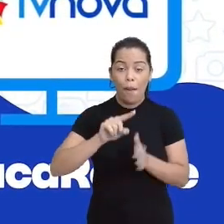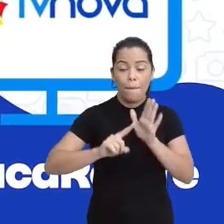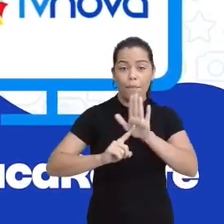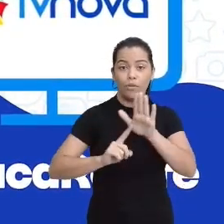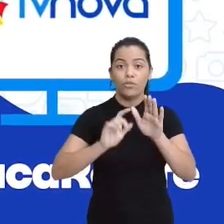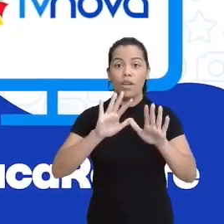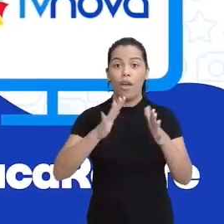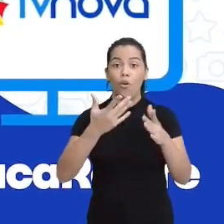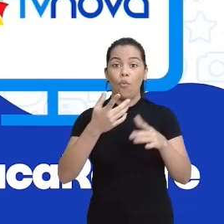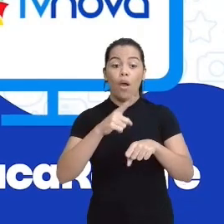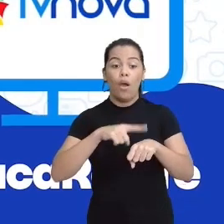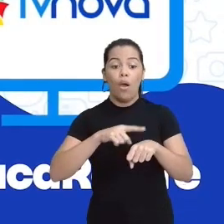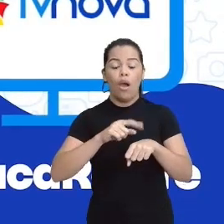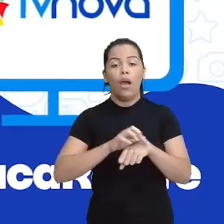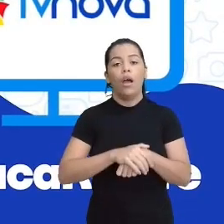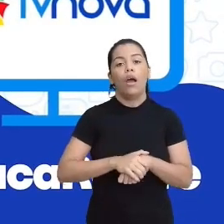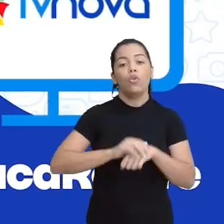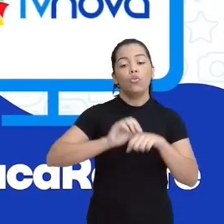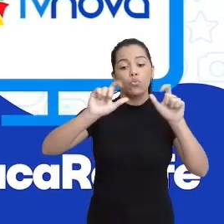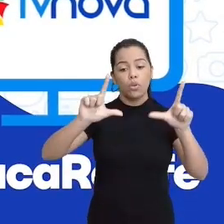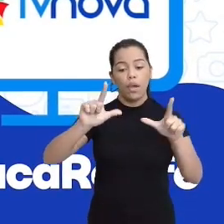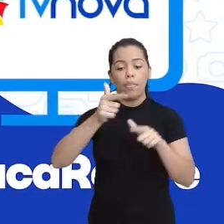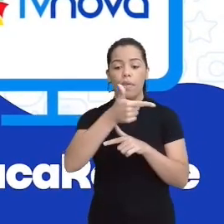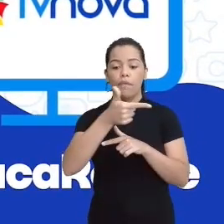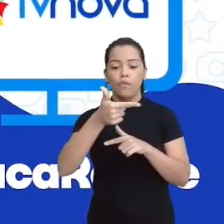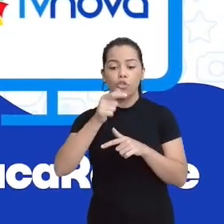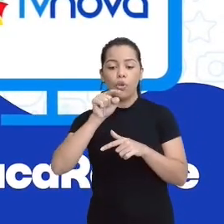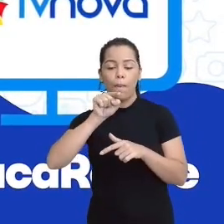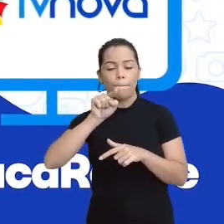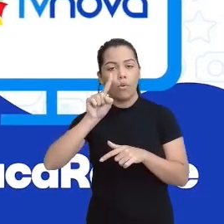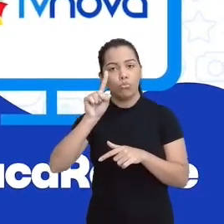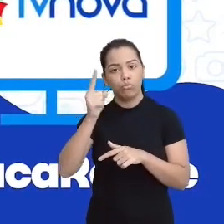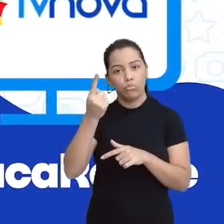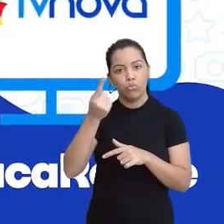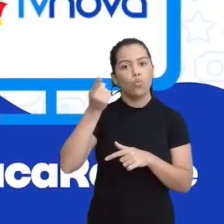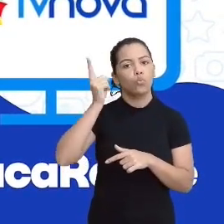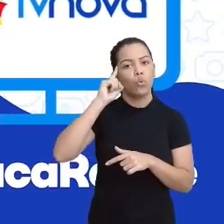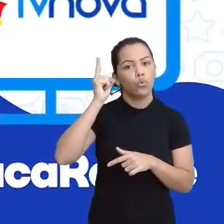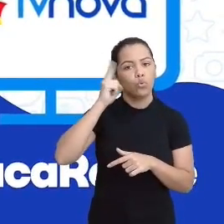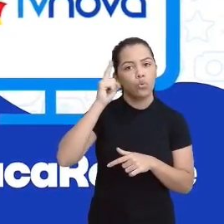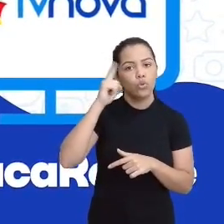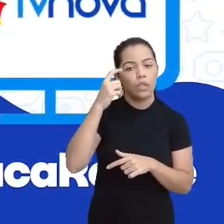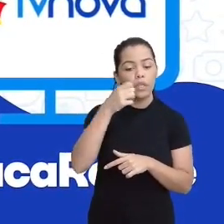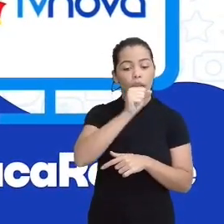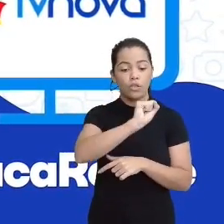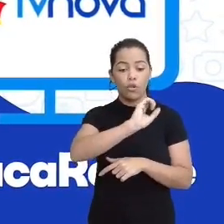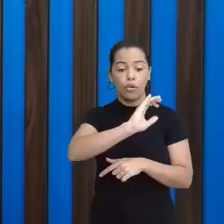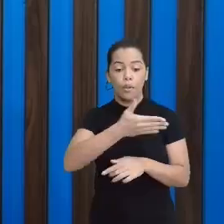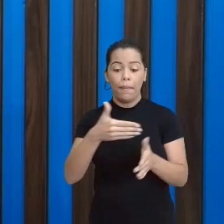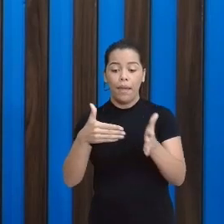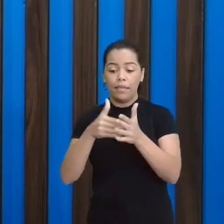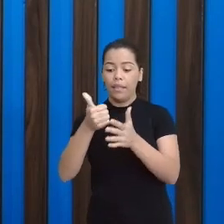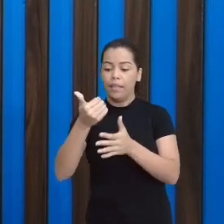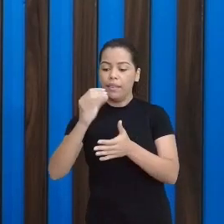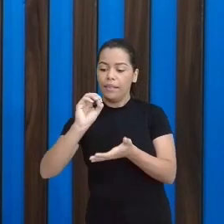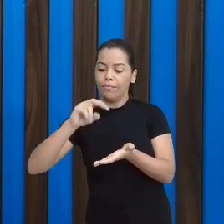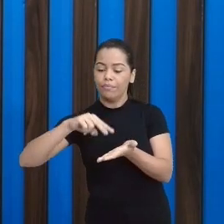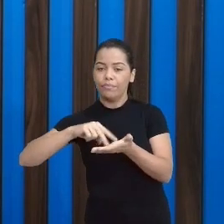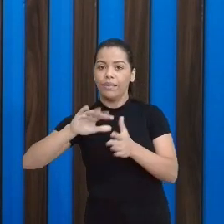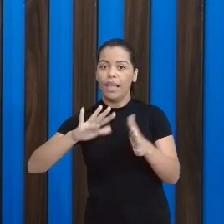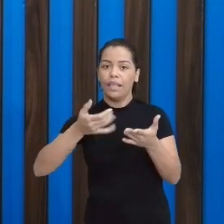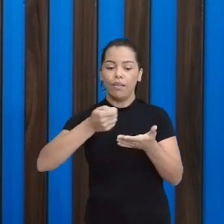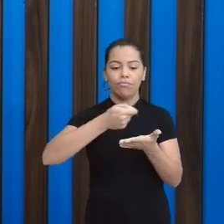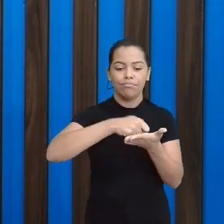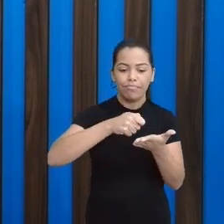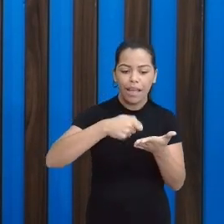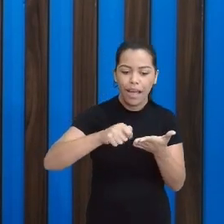TV Nova, canal 22.1, todos os dias, das 8h30 às 10 horas da manhã. Então anotem